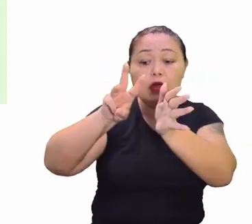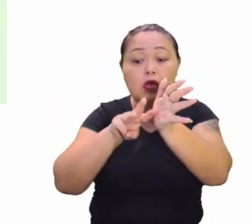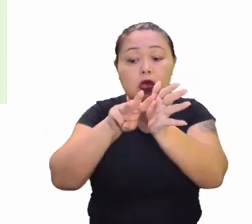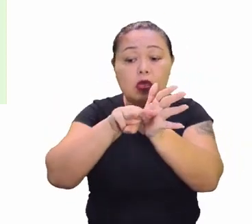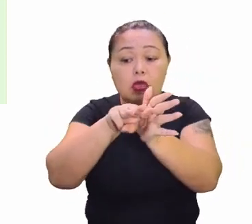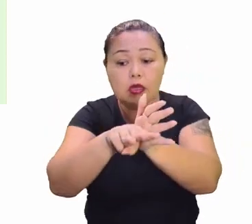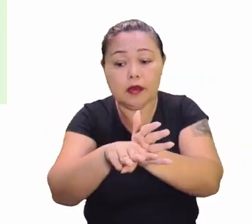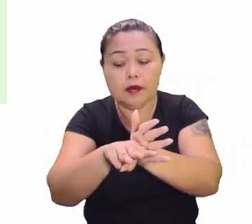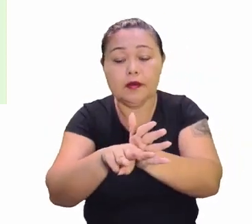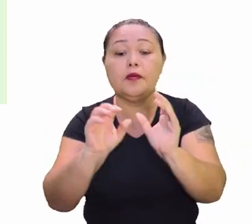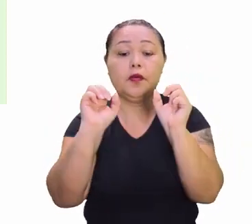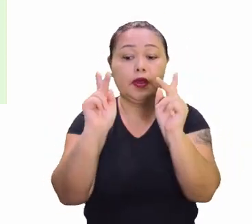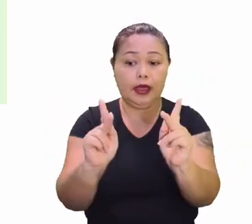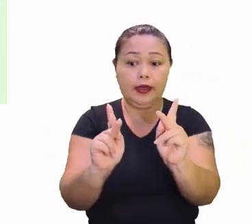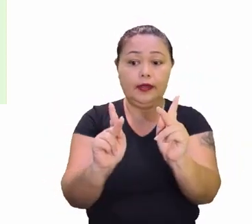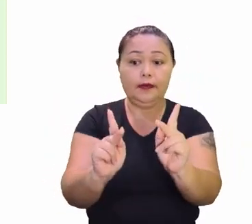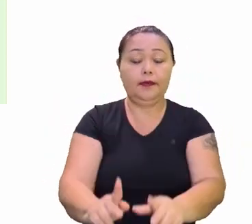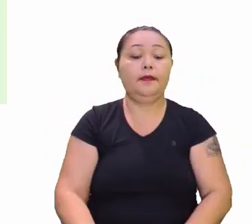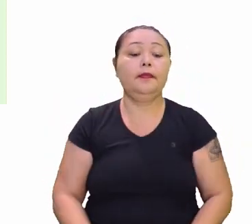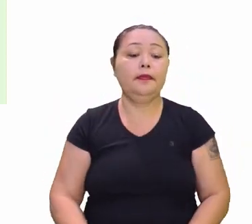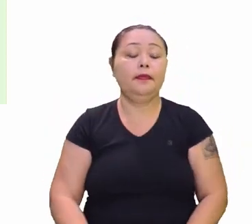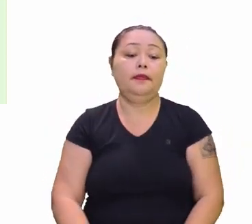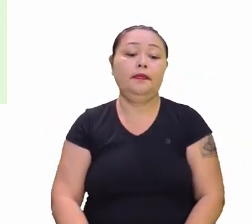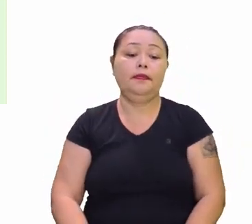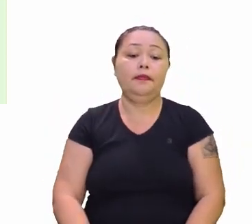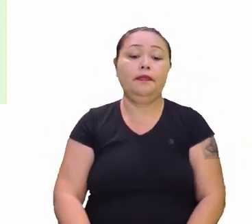Rio Madeira. Ok? Muito bem.